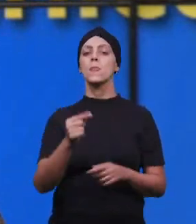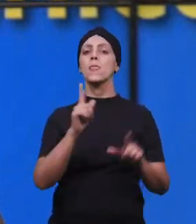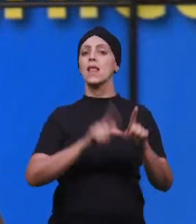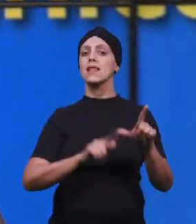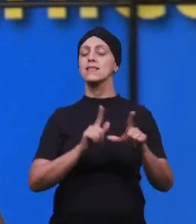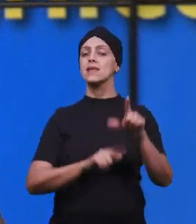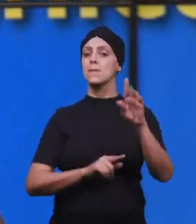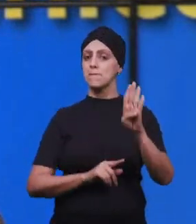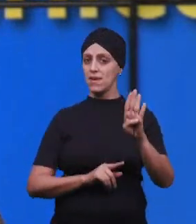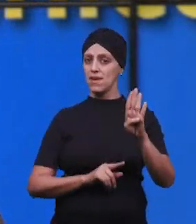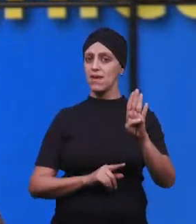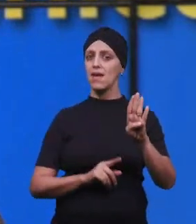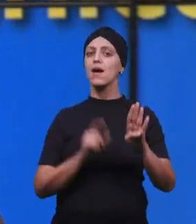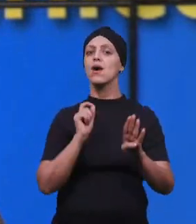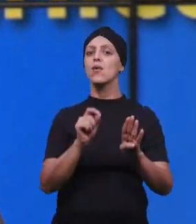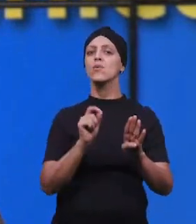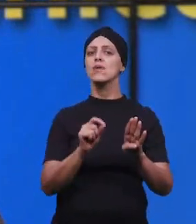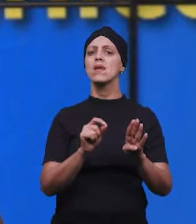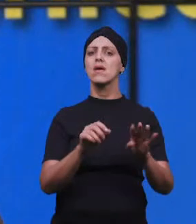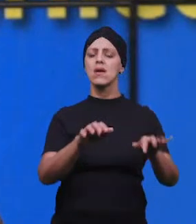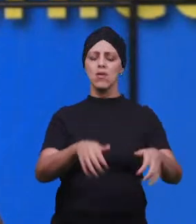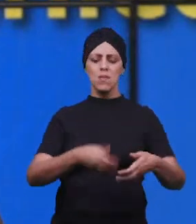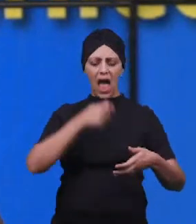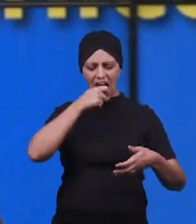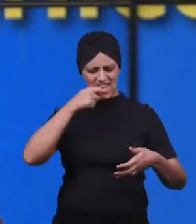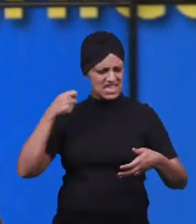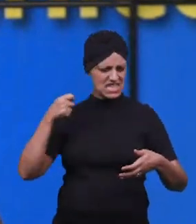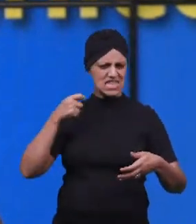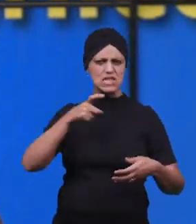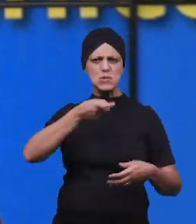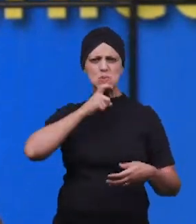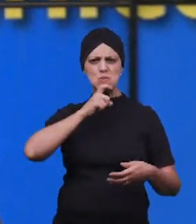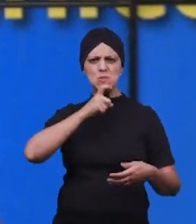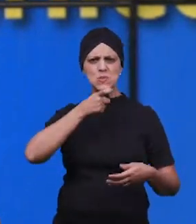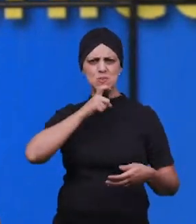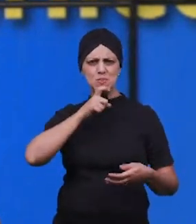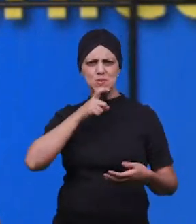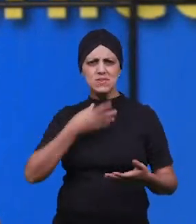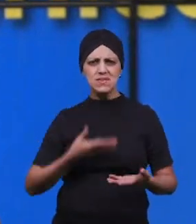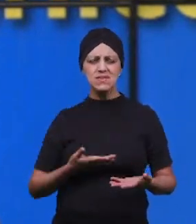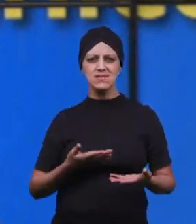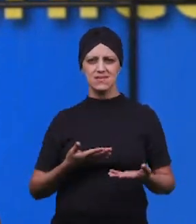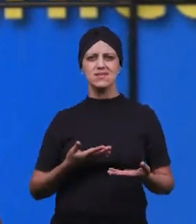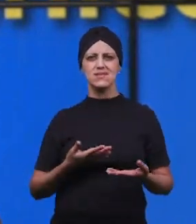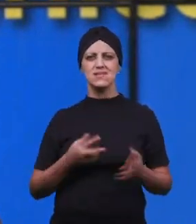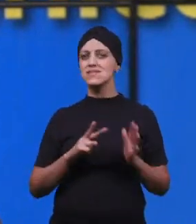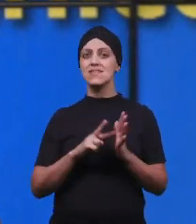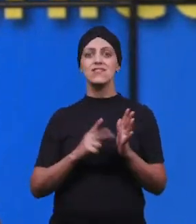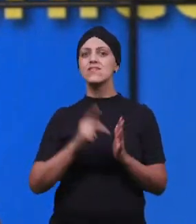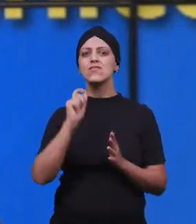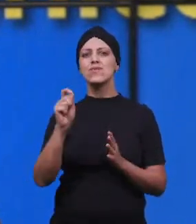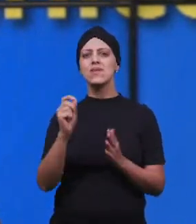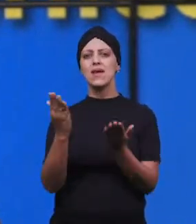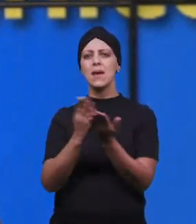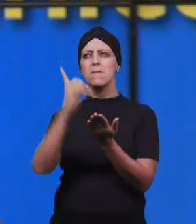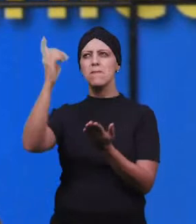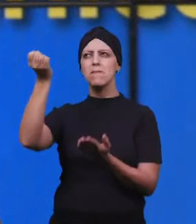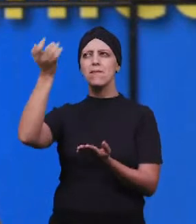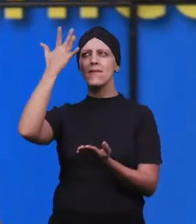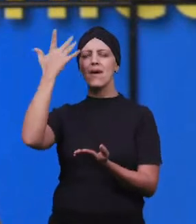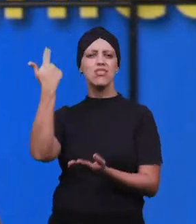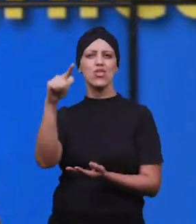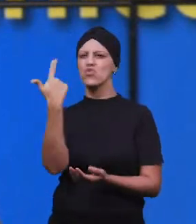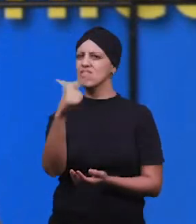carne dele crua, que é a letra B. Onde é que está essa carne crua? O que é carne crua? Carne crua, como a irmã falou,